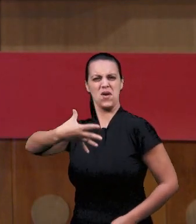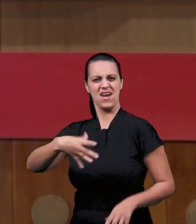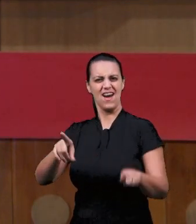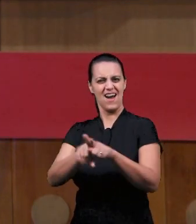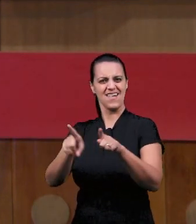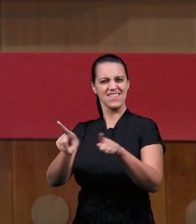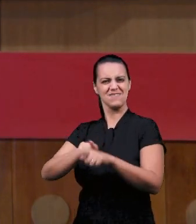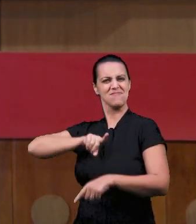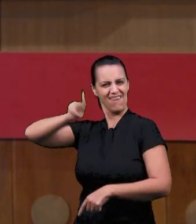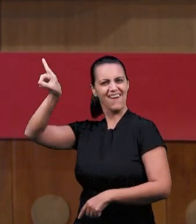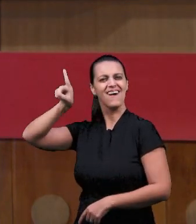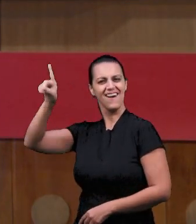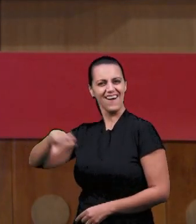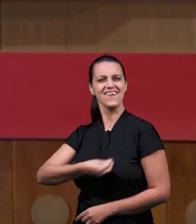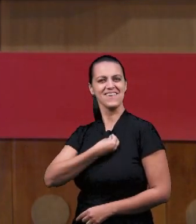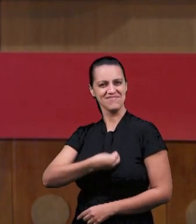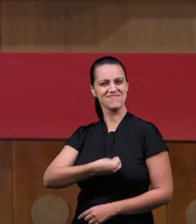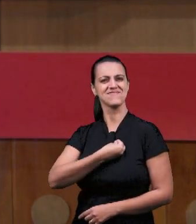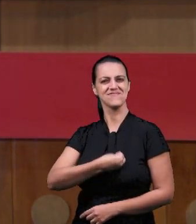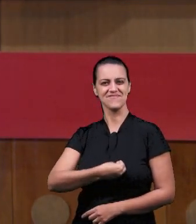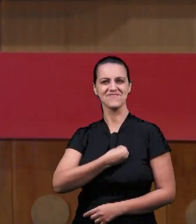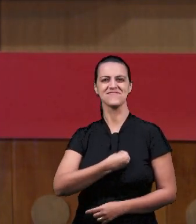avivamentos,